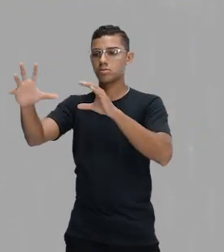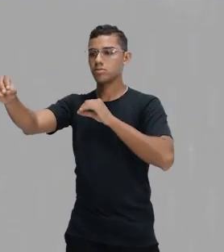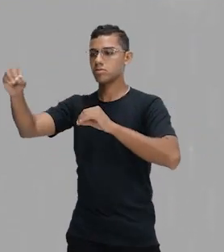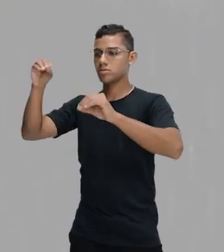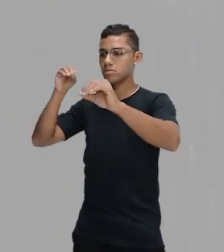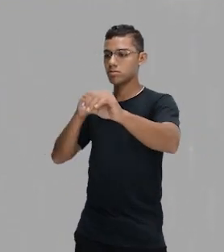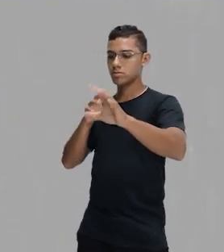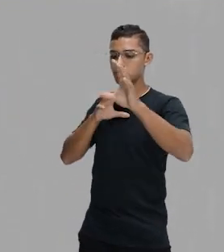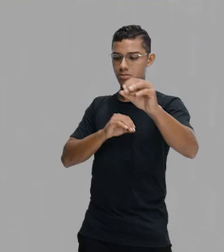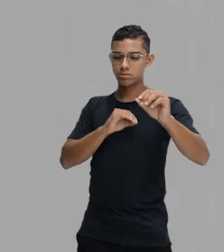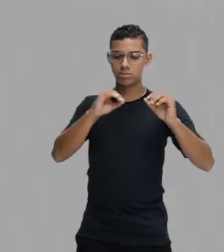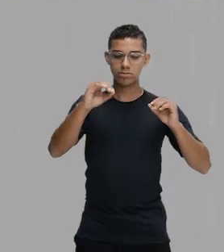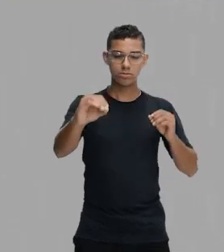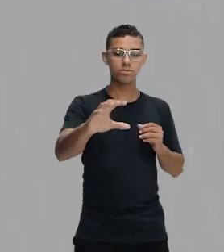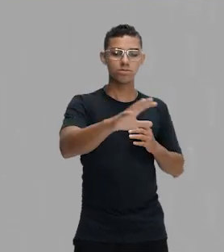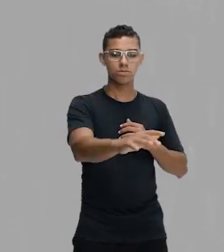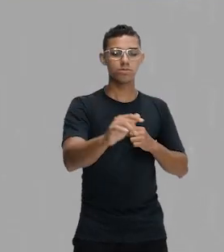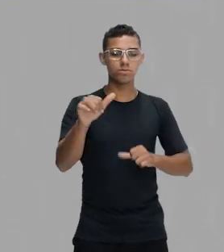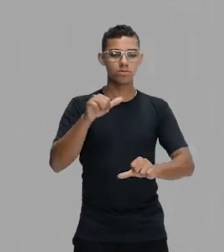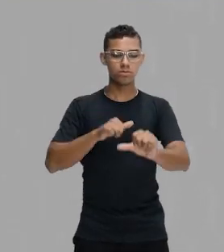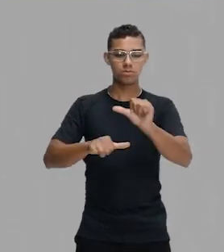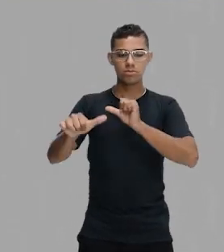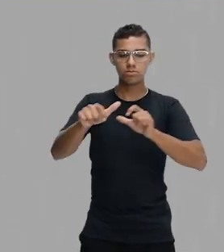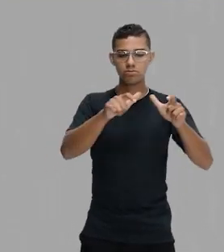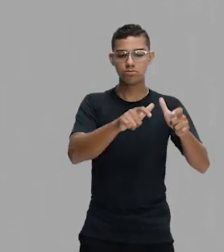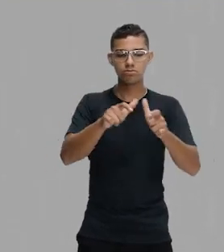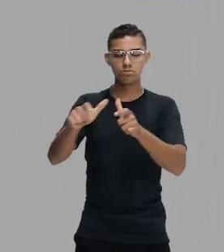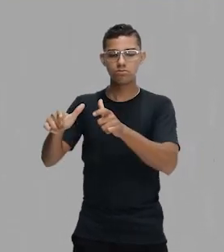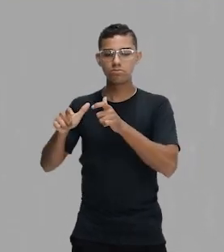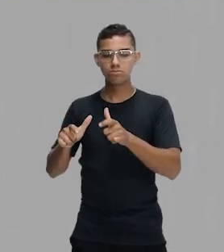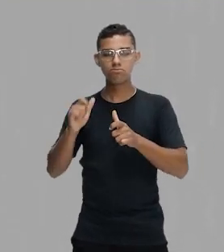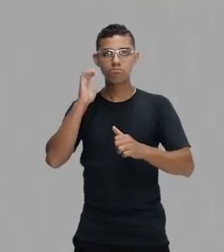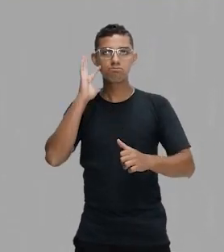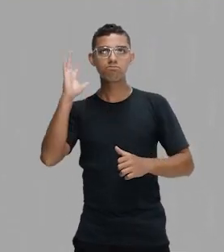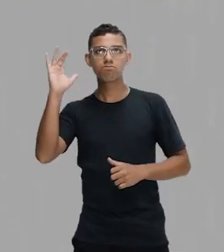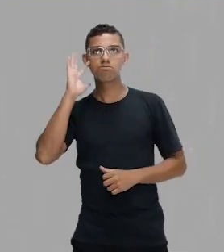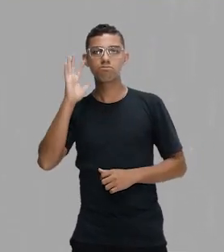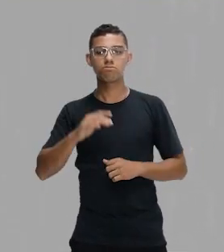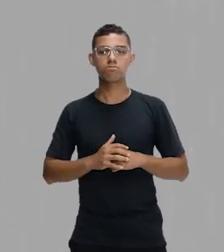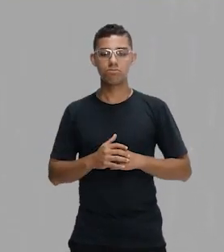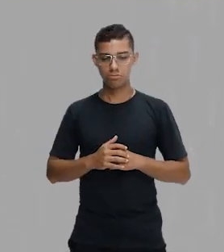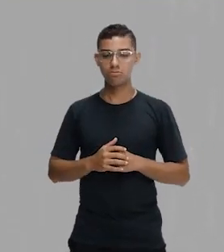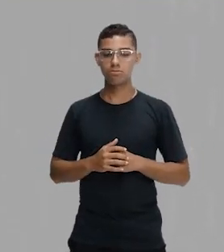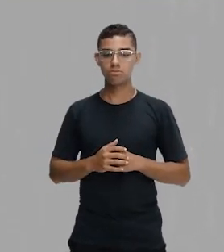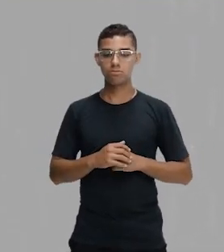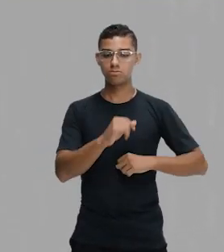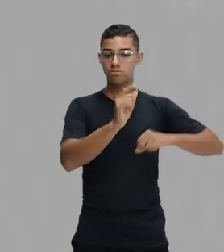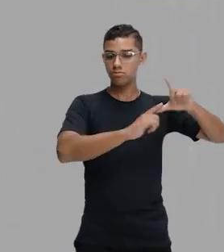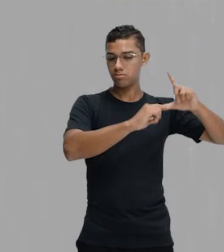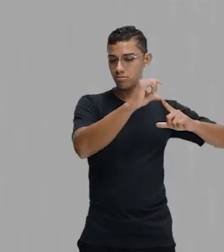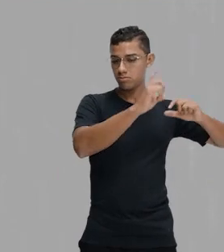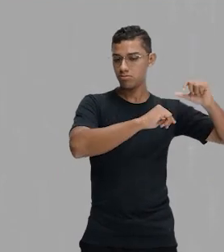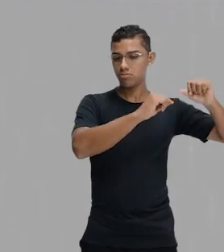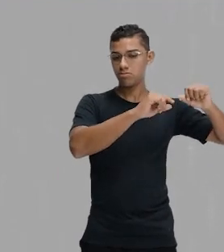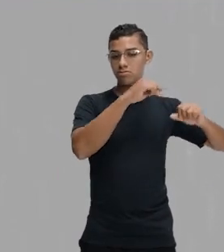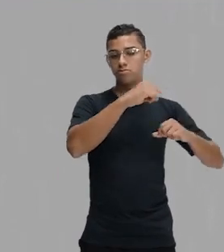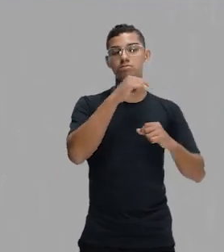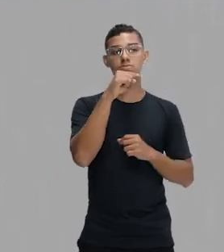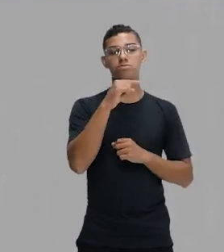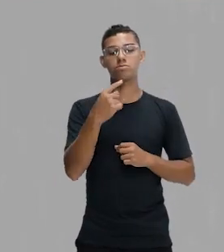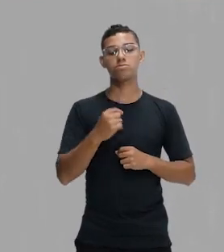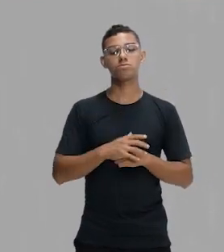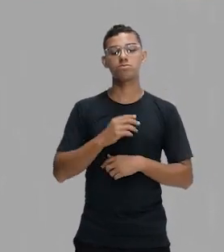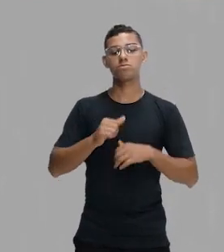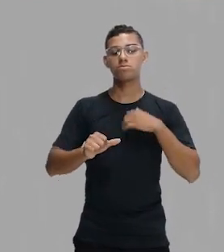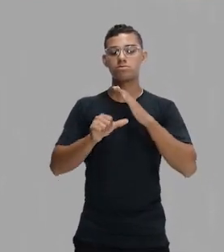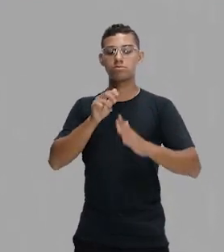esferas separadas, né, da que carregava as estrelas. Foi o primeiro a chamar o céu de